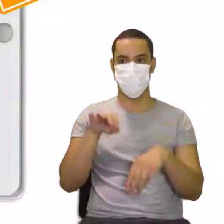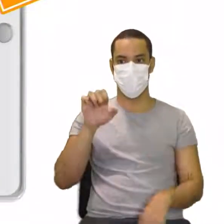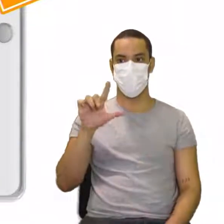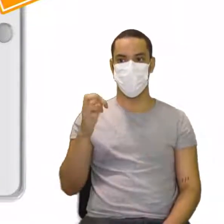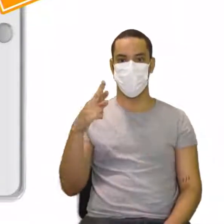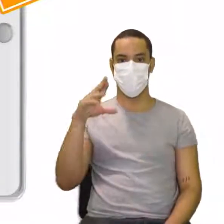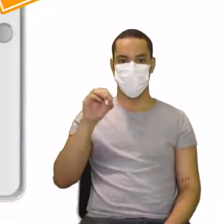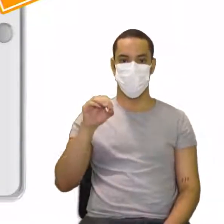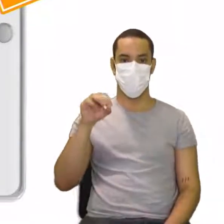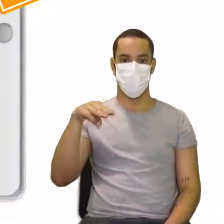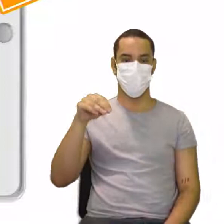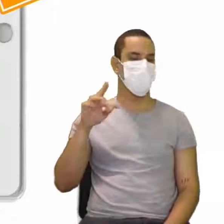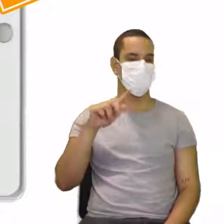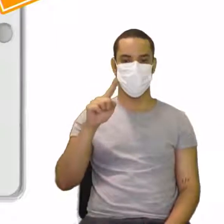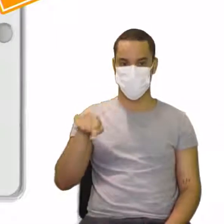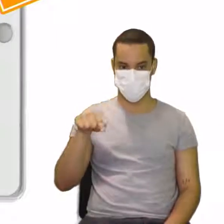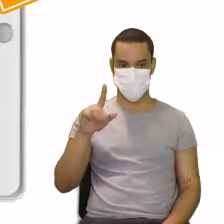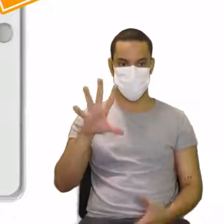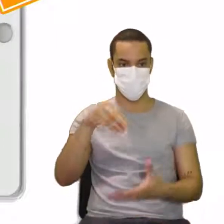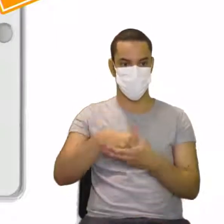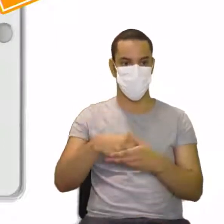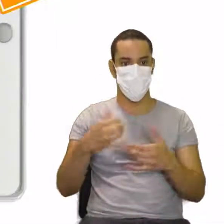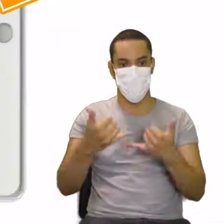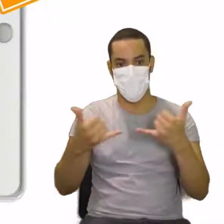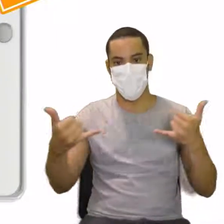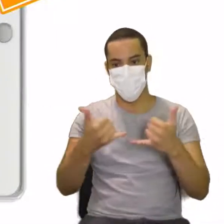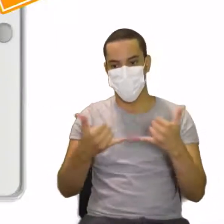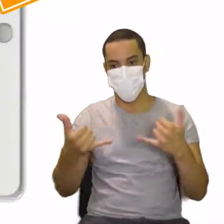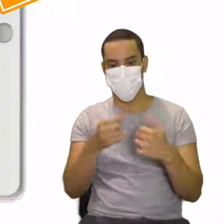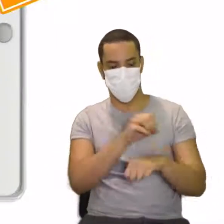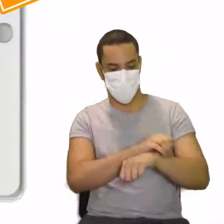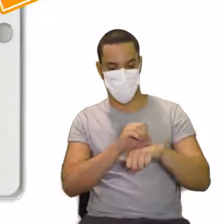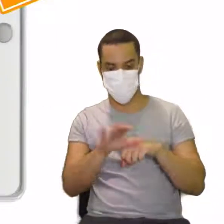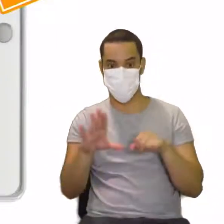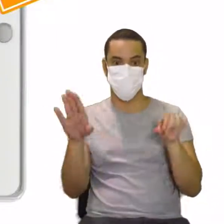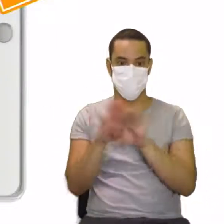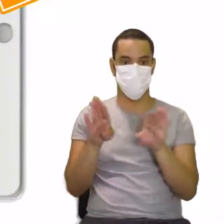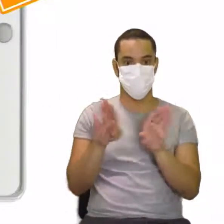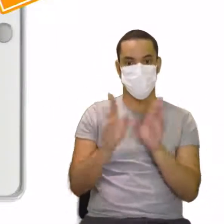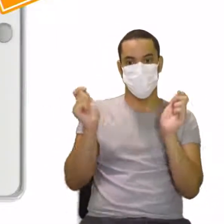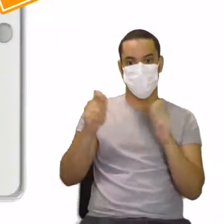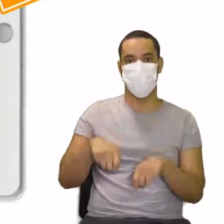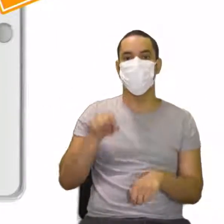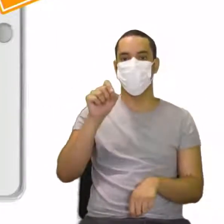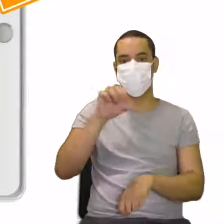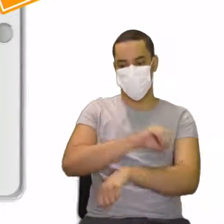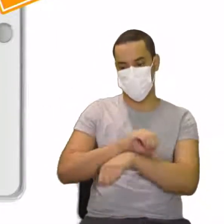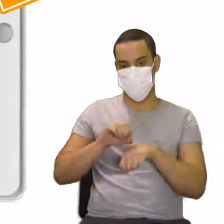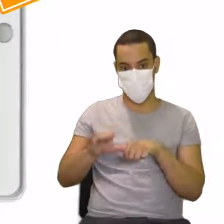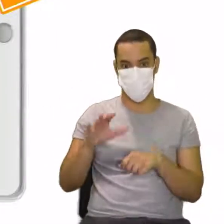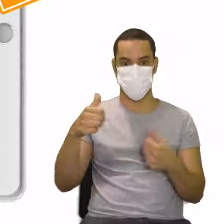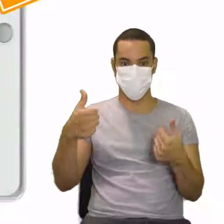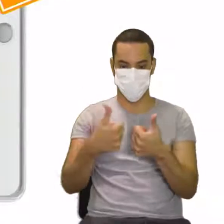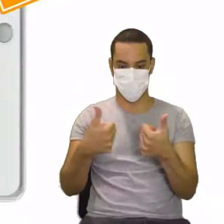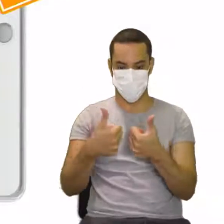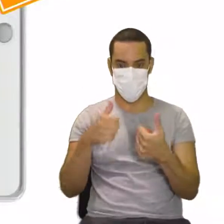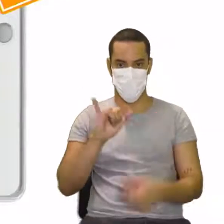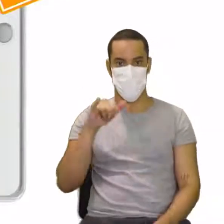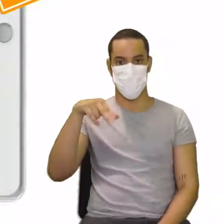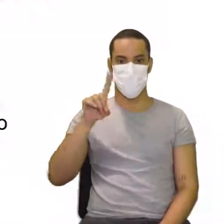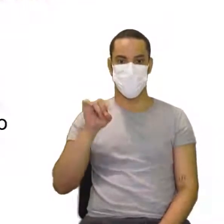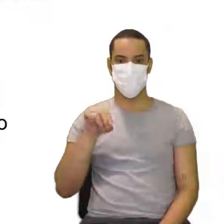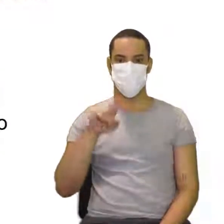força eletromotriz numa barra condutora e também podemos trabalhar aí com corrente induzida, certo? Então, lá